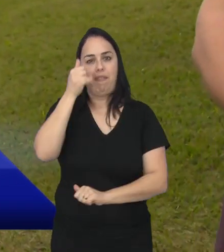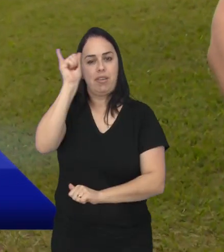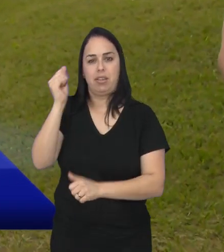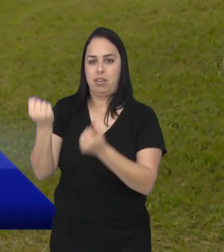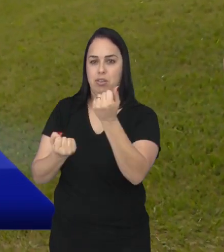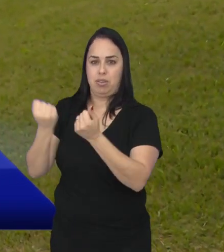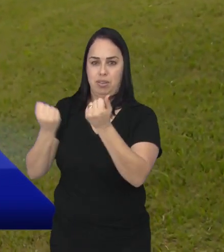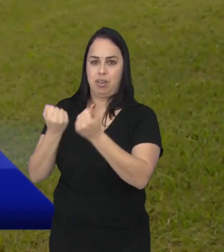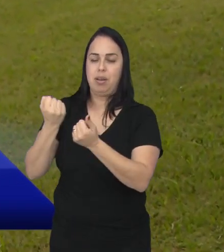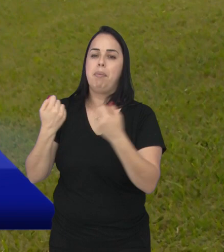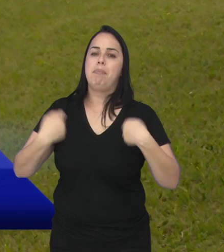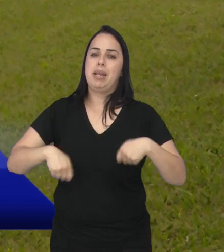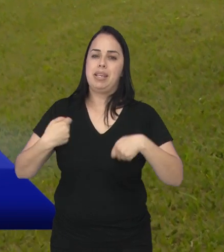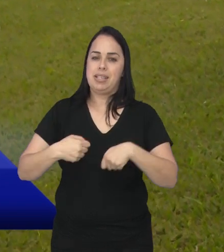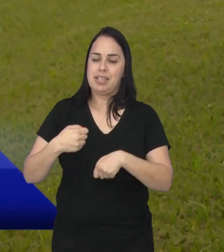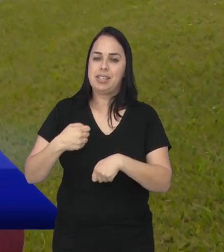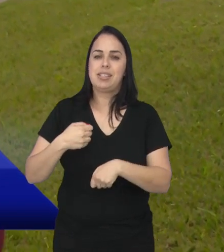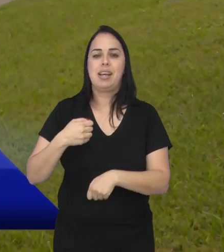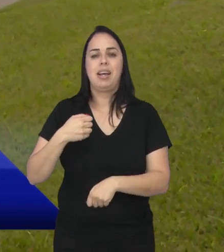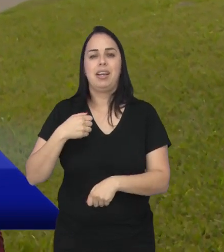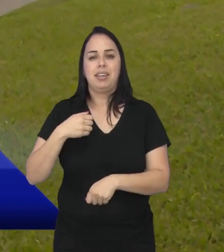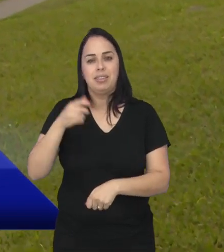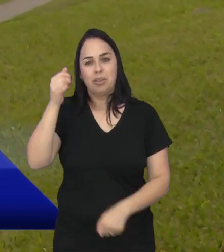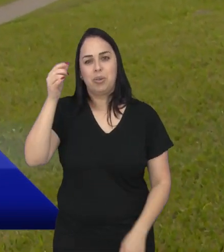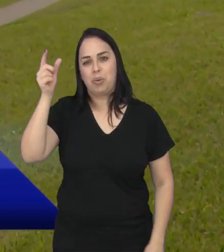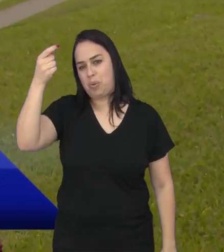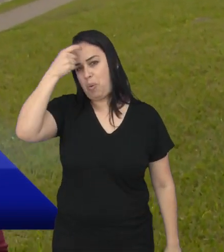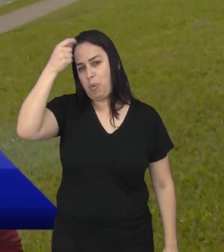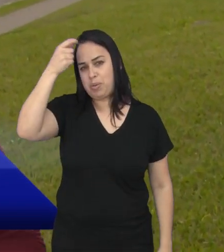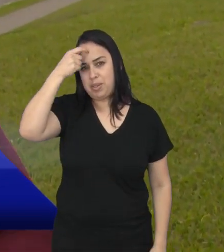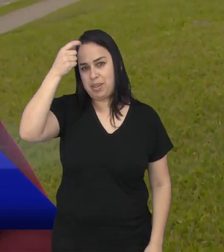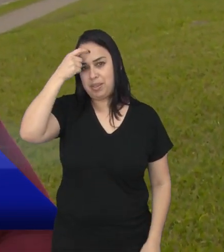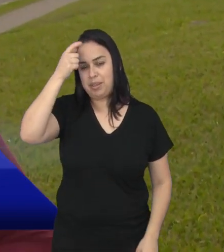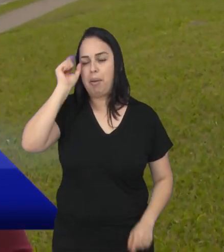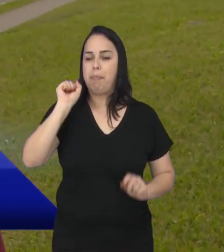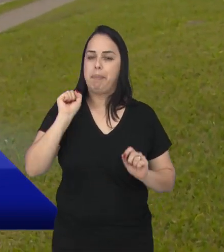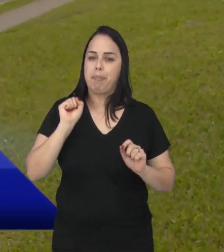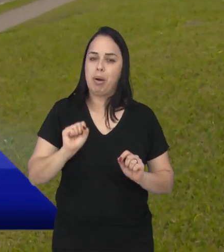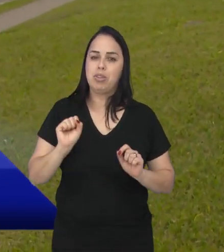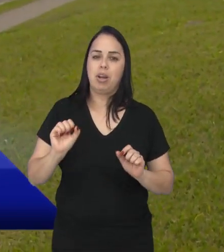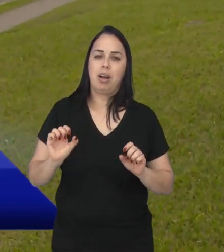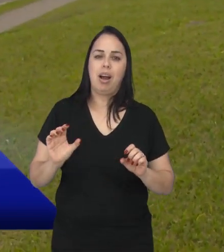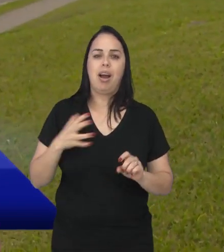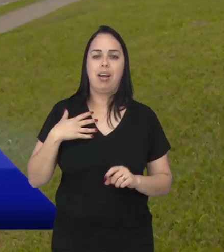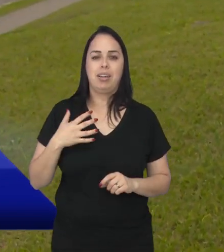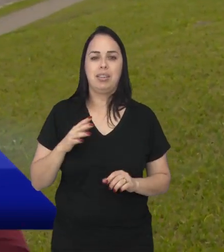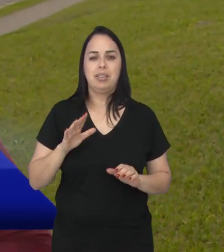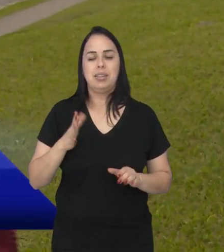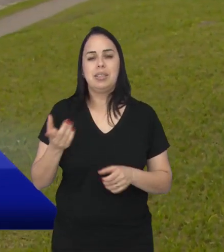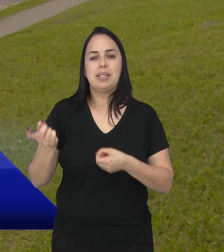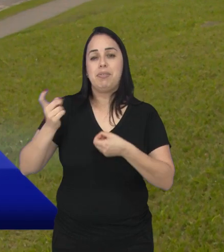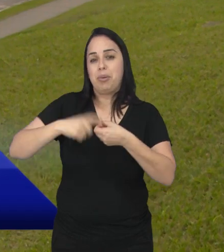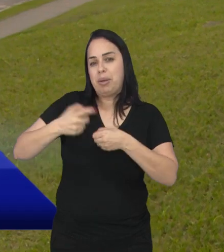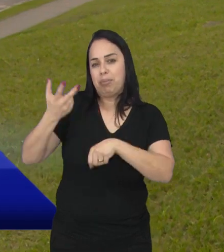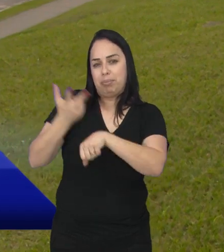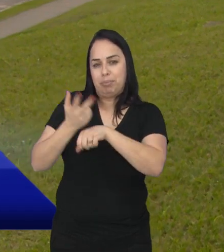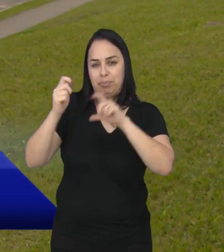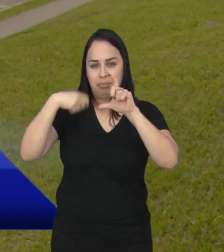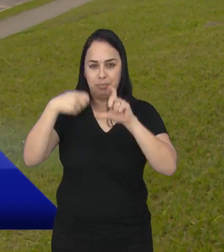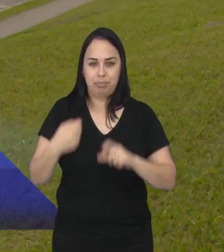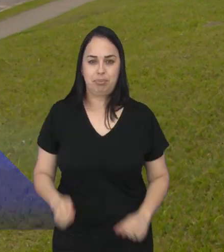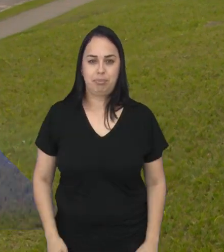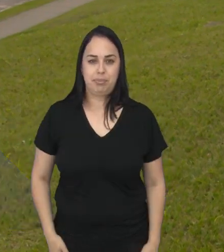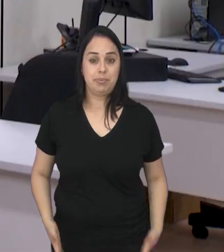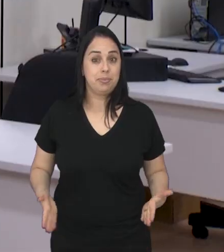Tenha consciência do trânsito a sua ação ela pode refletir na vida de outras muitas pessoas Sandrinha Voltamos com você